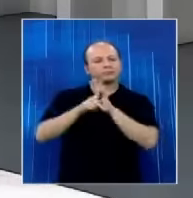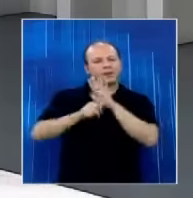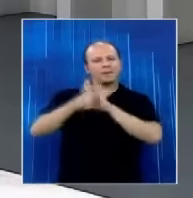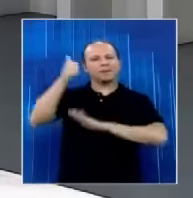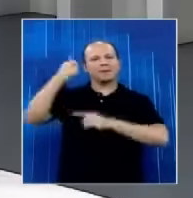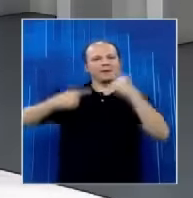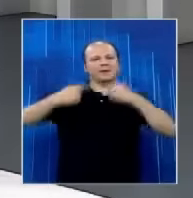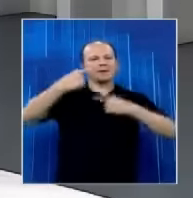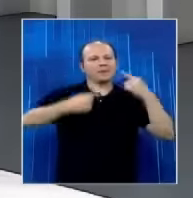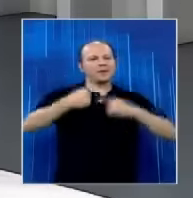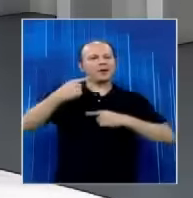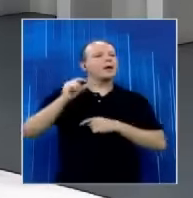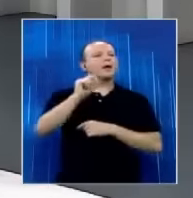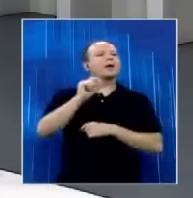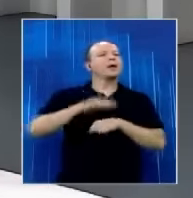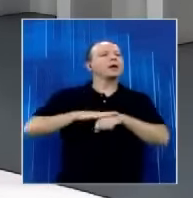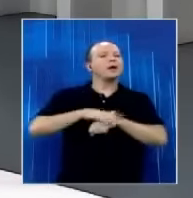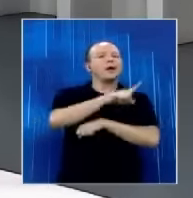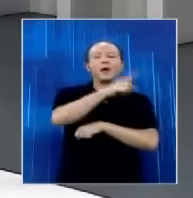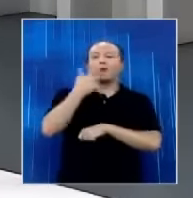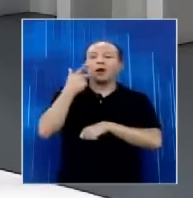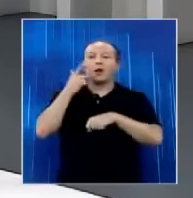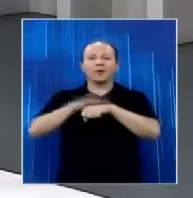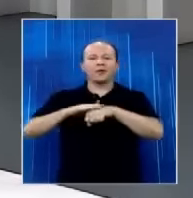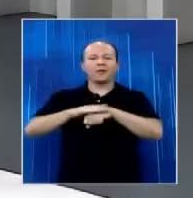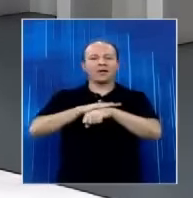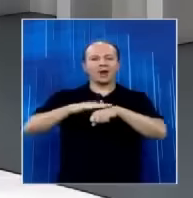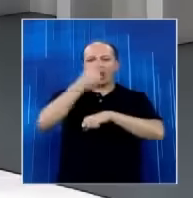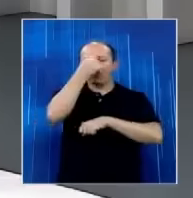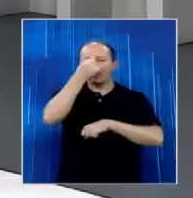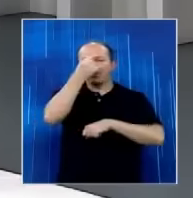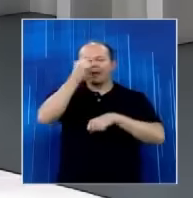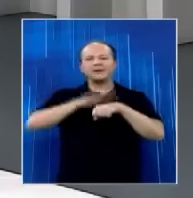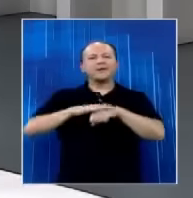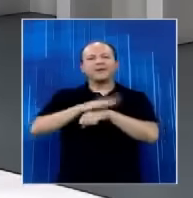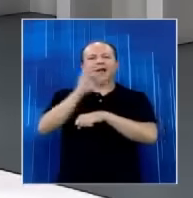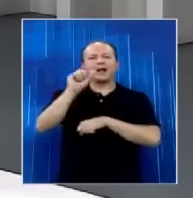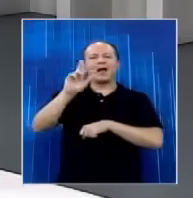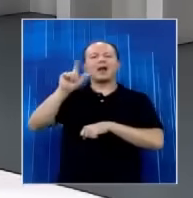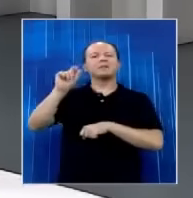debate. Deixa eu ver quem está lá, é a Carla Rodeiro, que está com o Celso Russomanno. Carla, é com você.